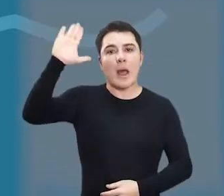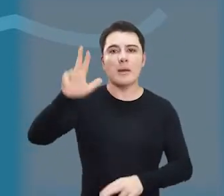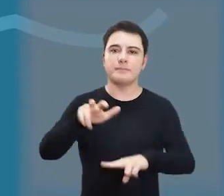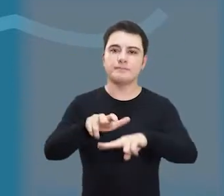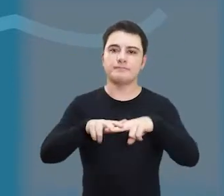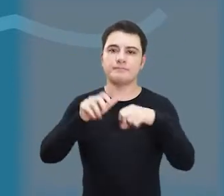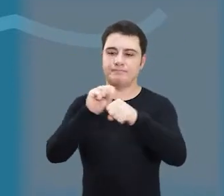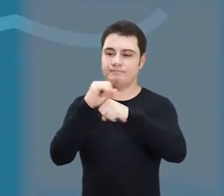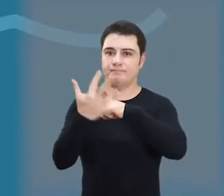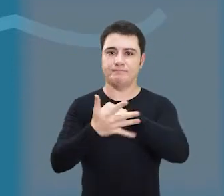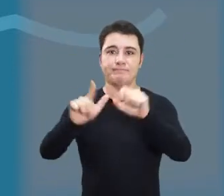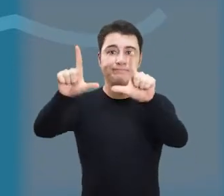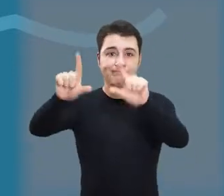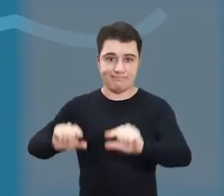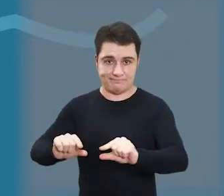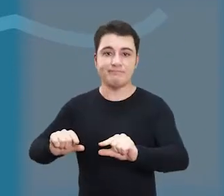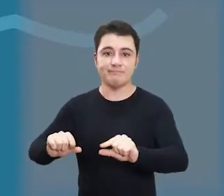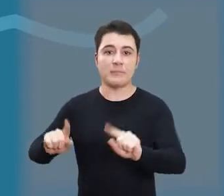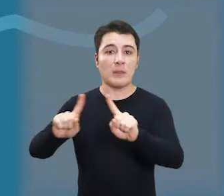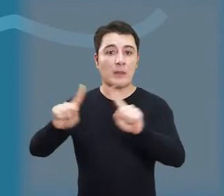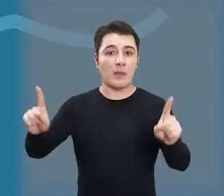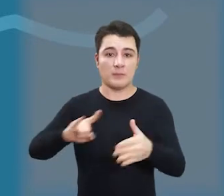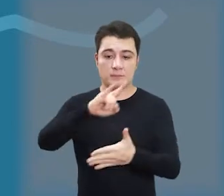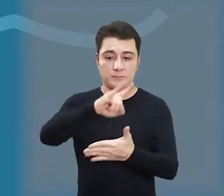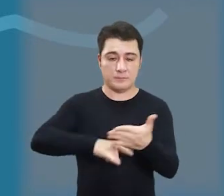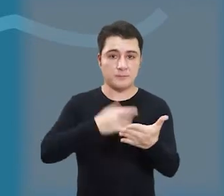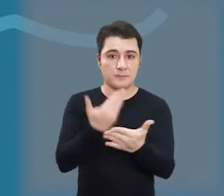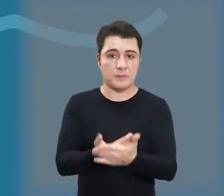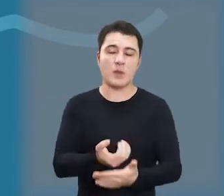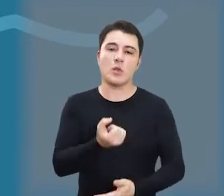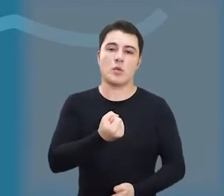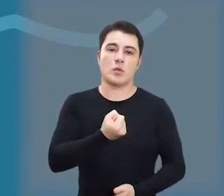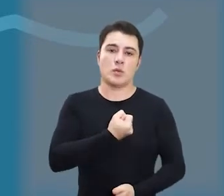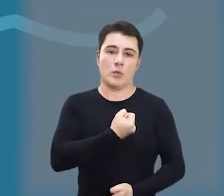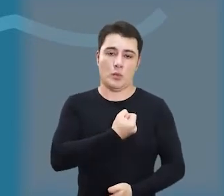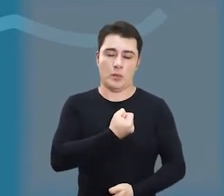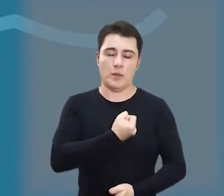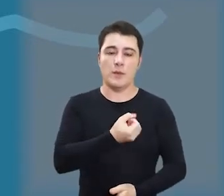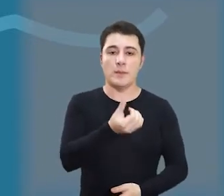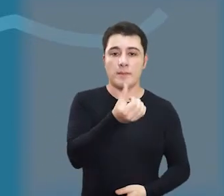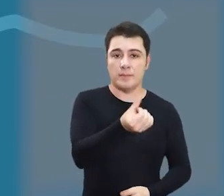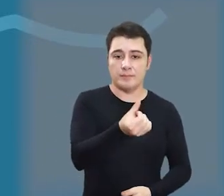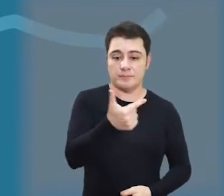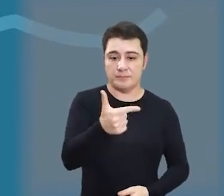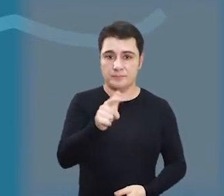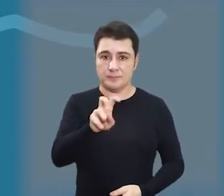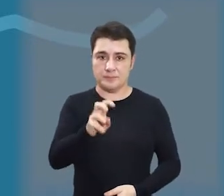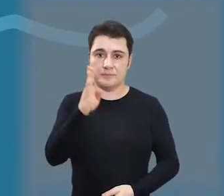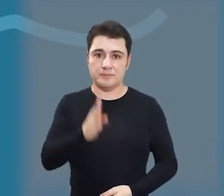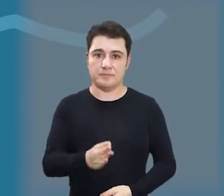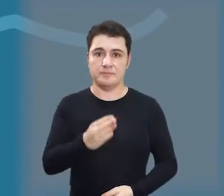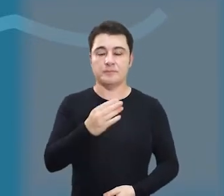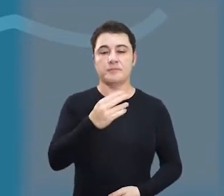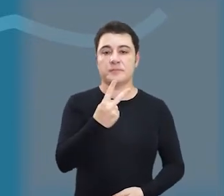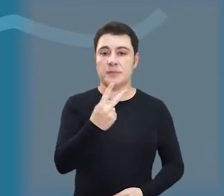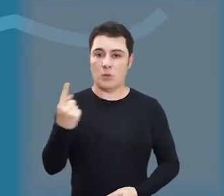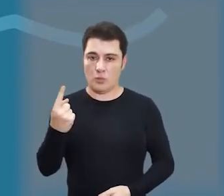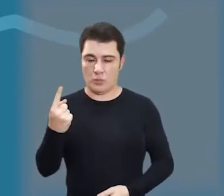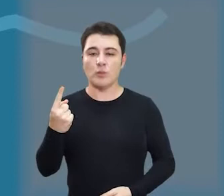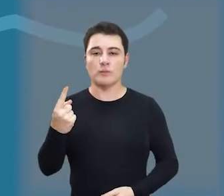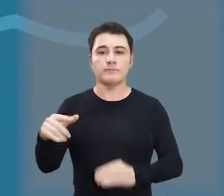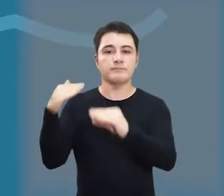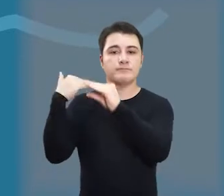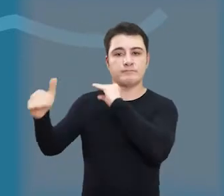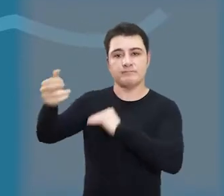zerando também a atual situação da pandemia e que está previsto um aumento no percentual de alunos das unidades escolares nós apresentamos um requerimento